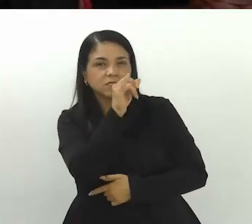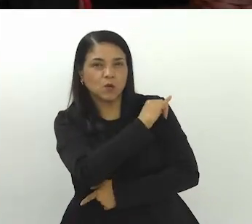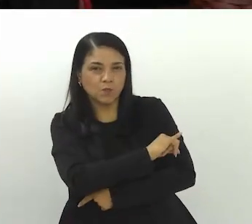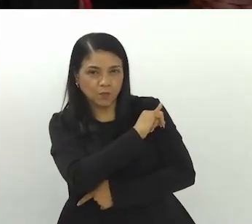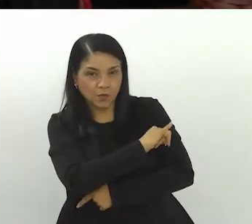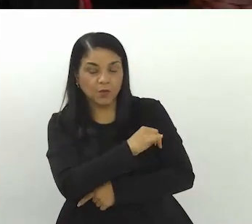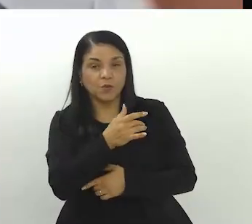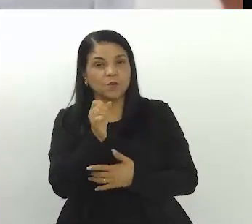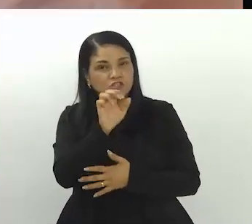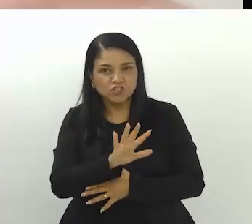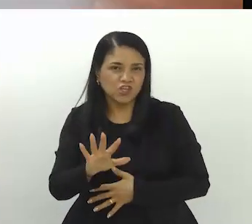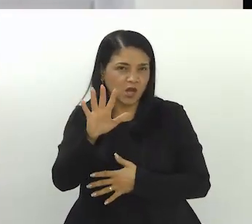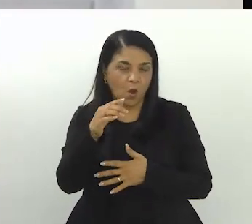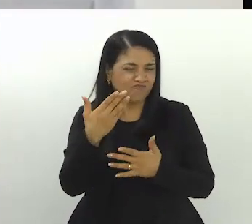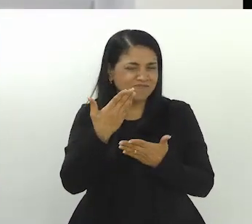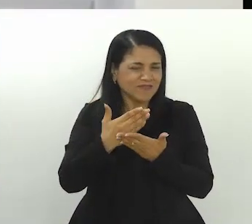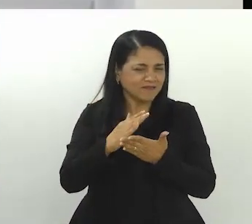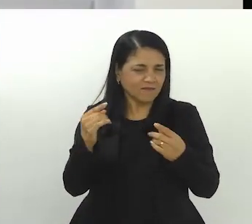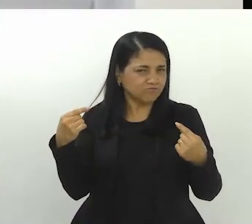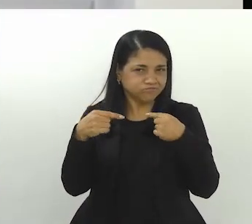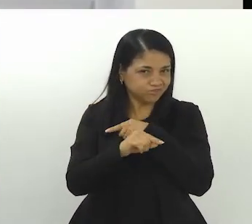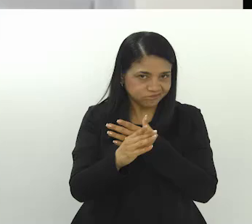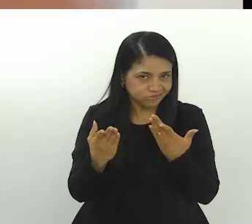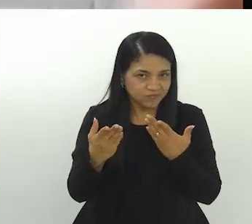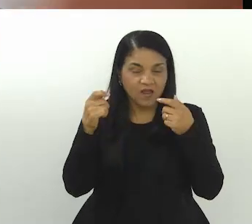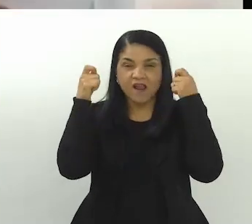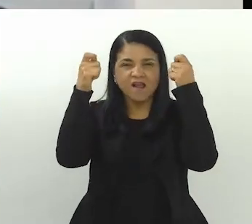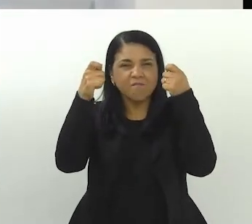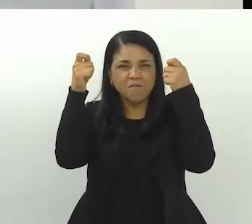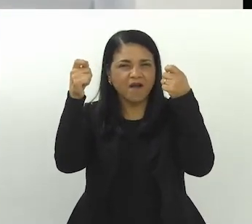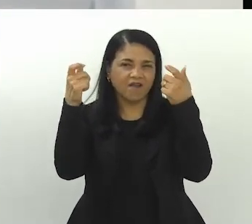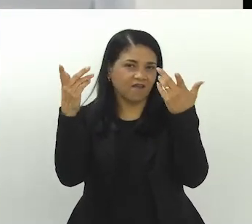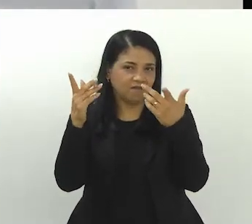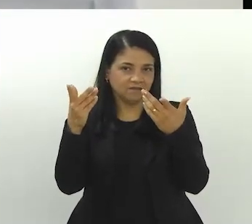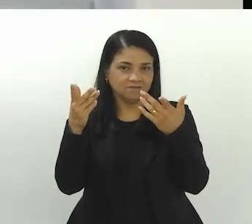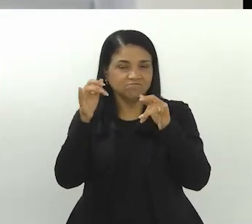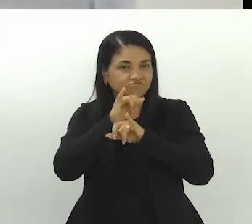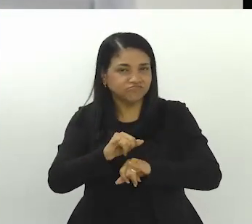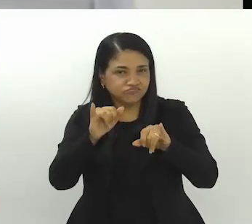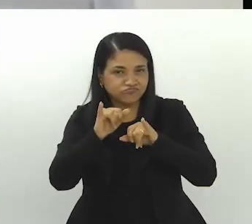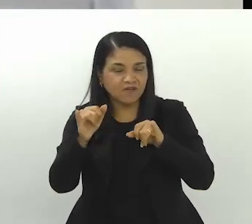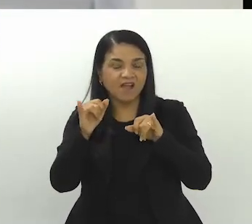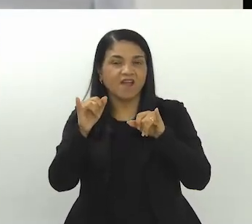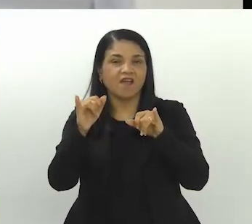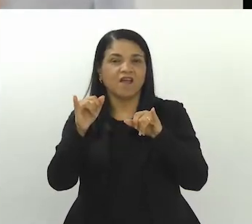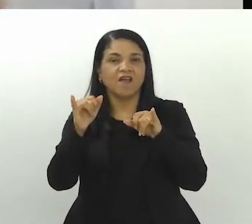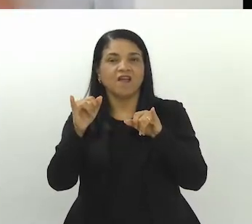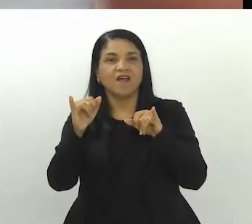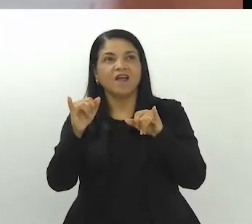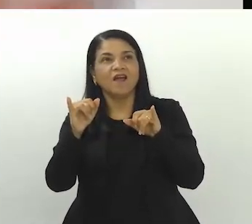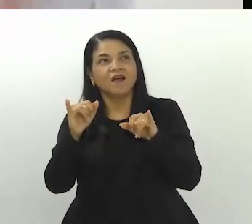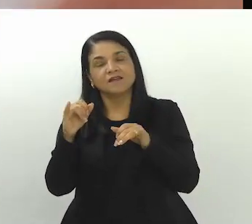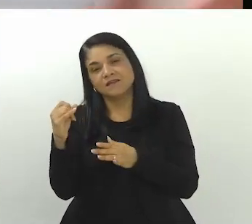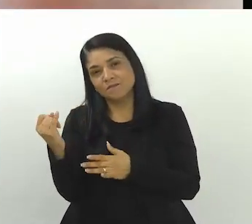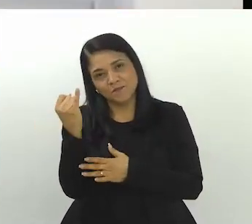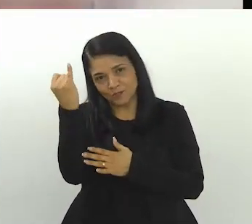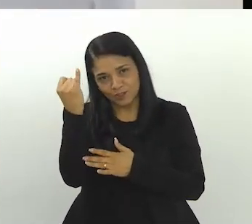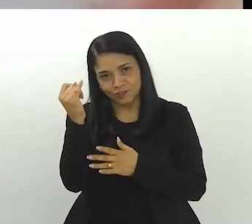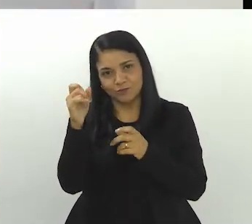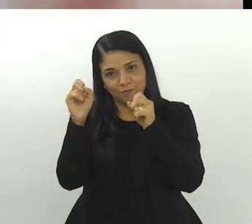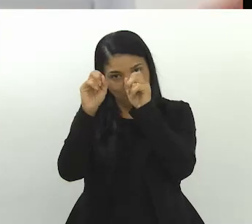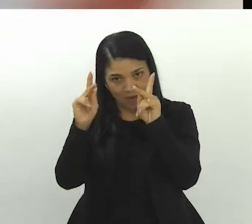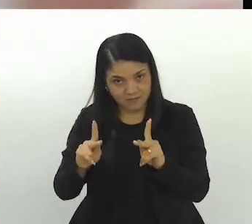Paulista, Carioca, as federações estaduais de uma forma geral, não tem nada a ver com campanhas pontuais que, de alguma forma, levam uma